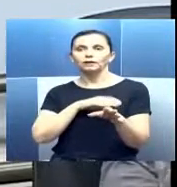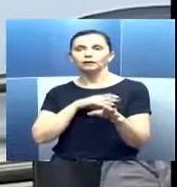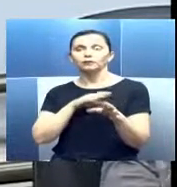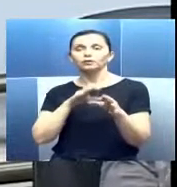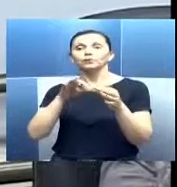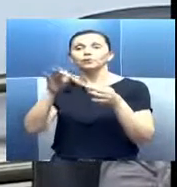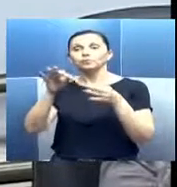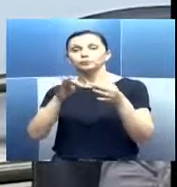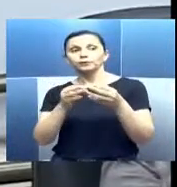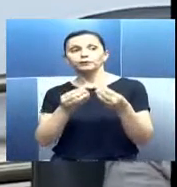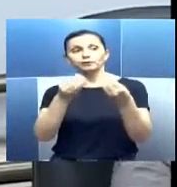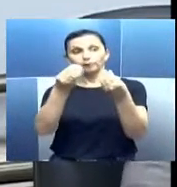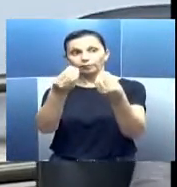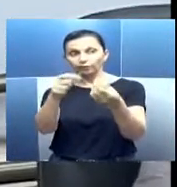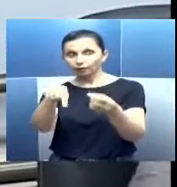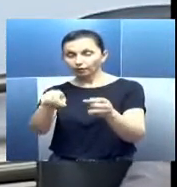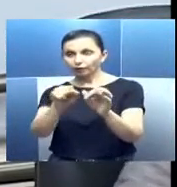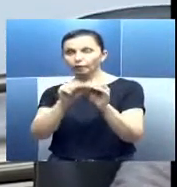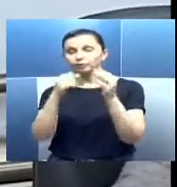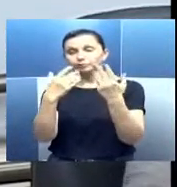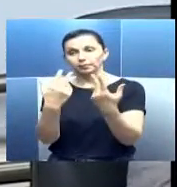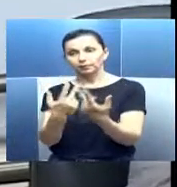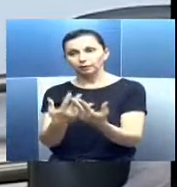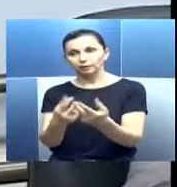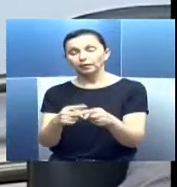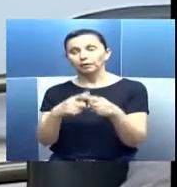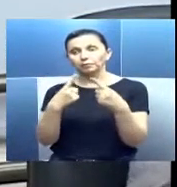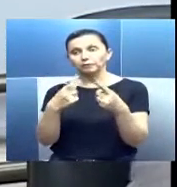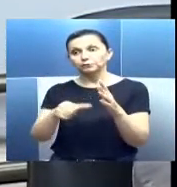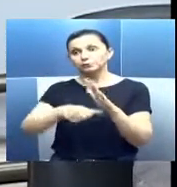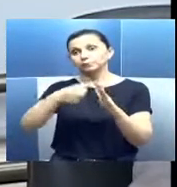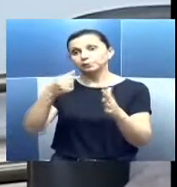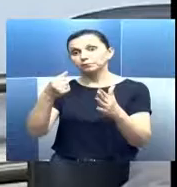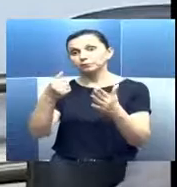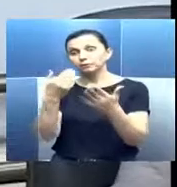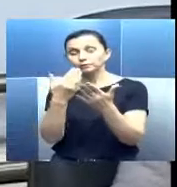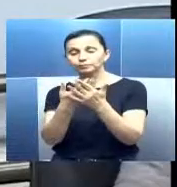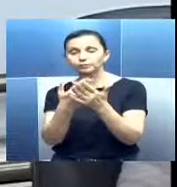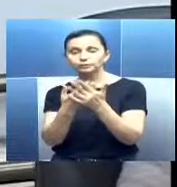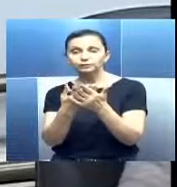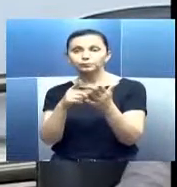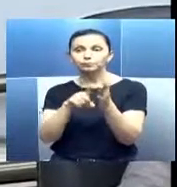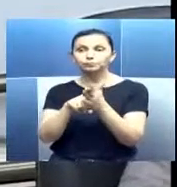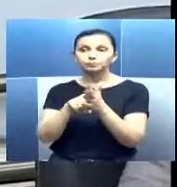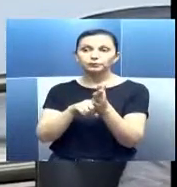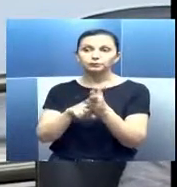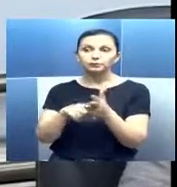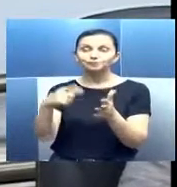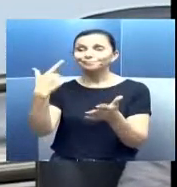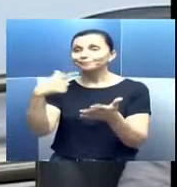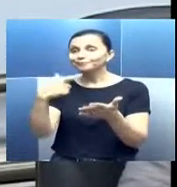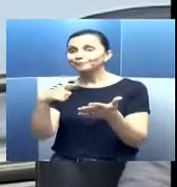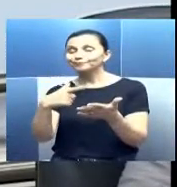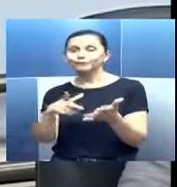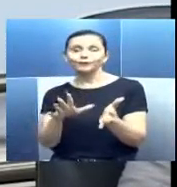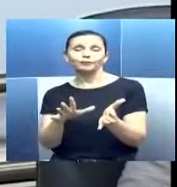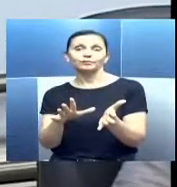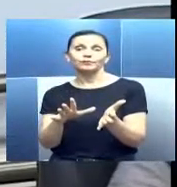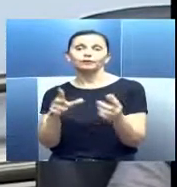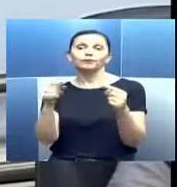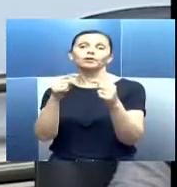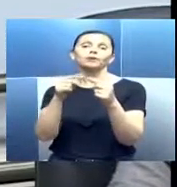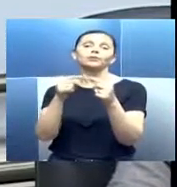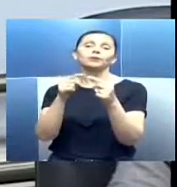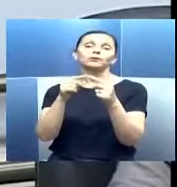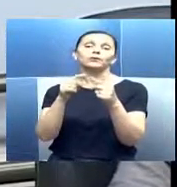vereadores porém no primeiro estudo que foi feito é não teve o parecer favorável tanto da secretaria de